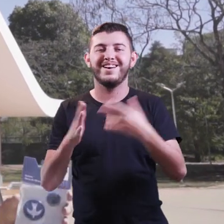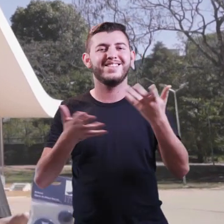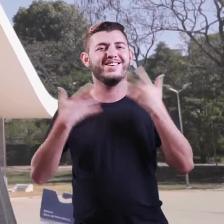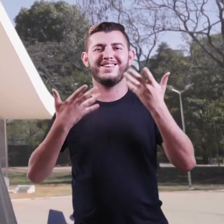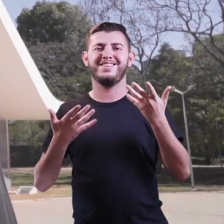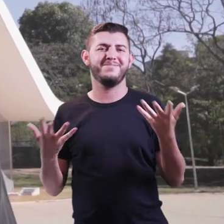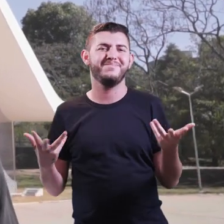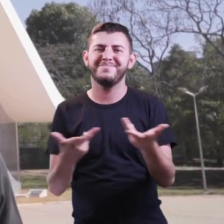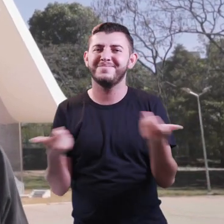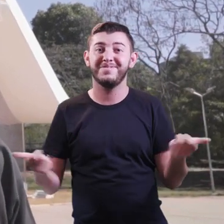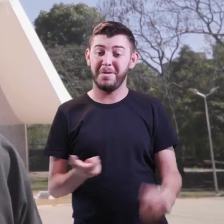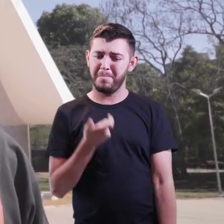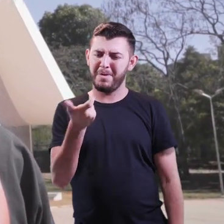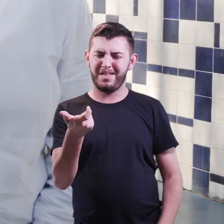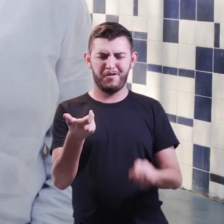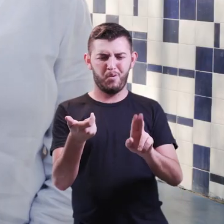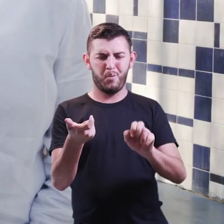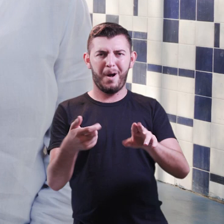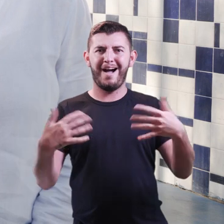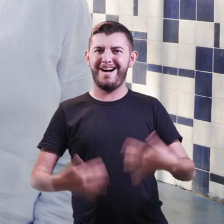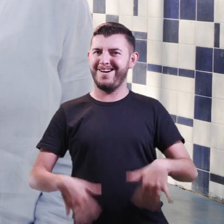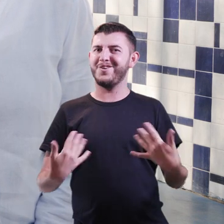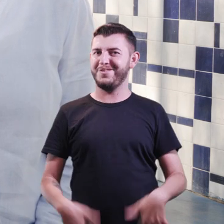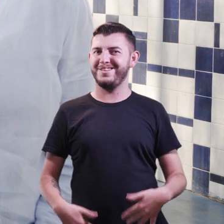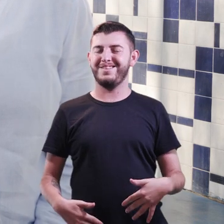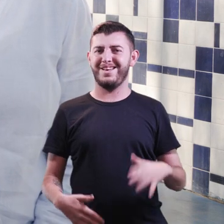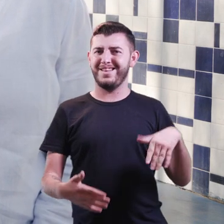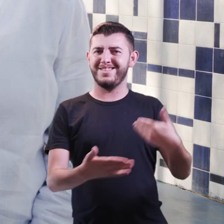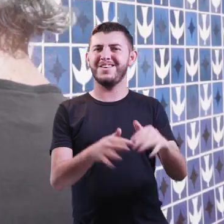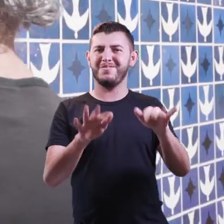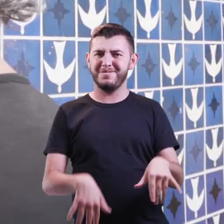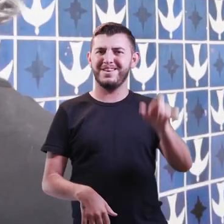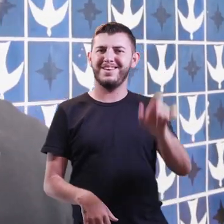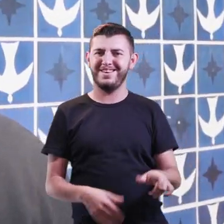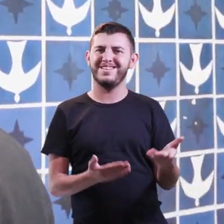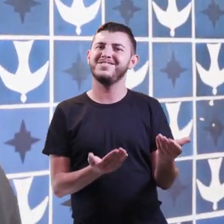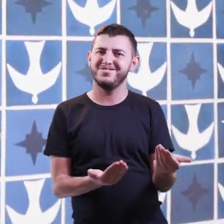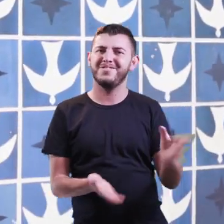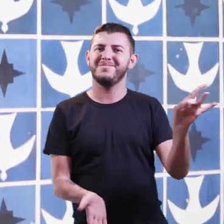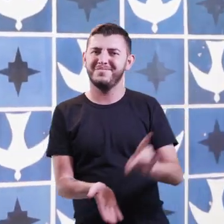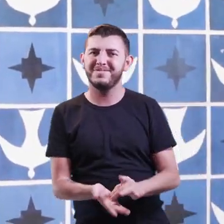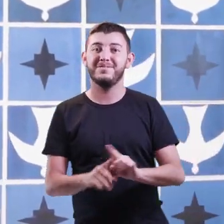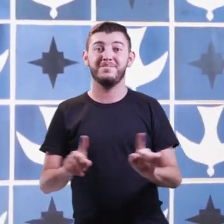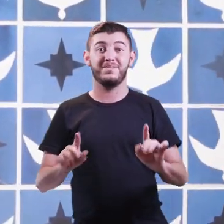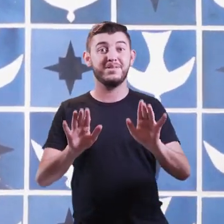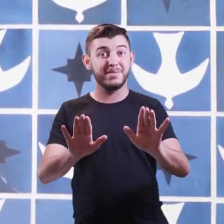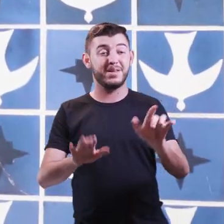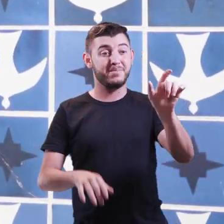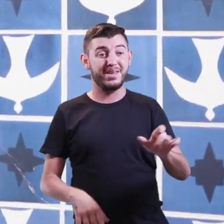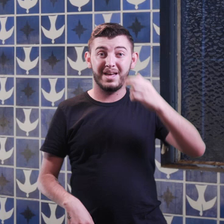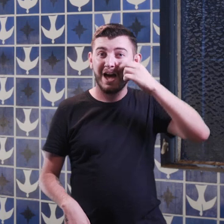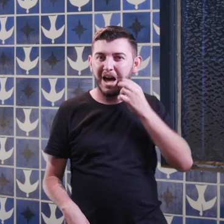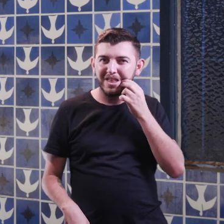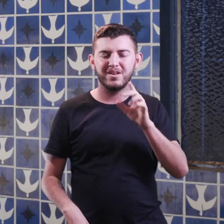Fantástico. Em uma palavra? Uau! Ele foi até o fim, jovem. Para o Atos, eu diria que é